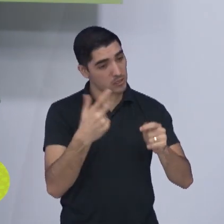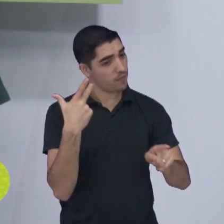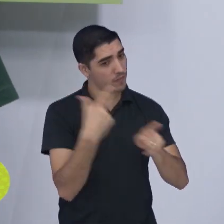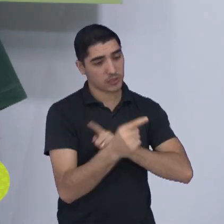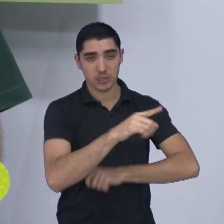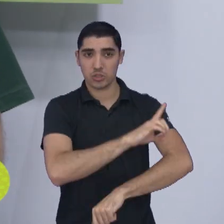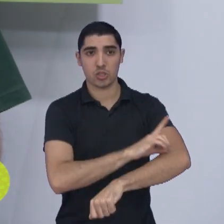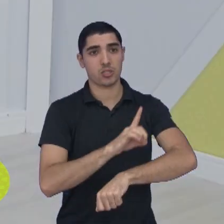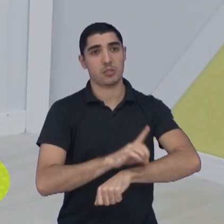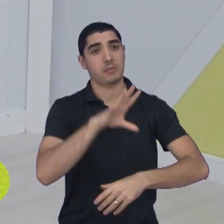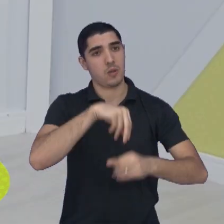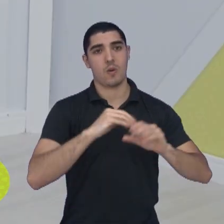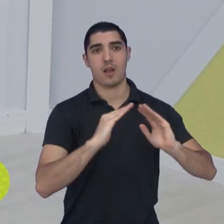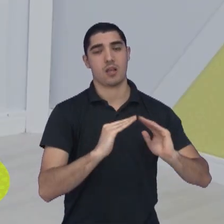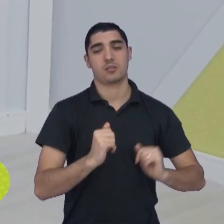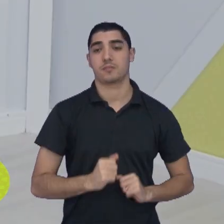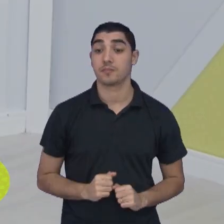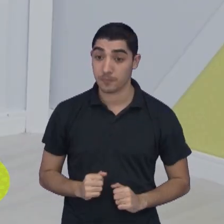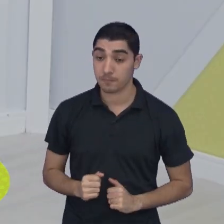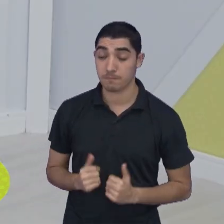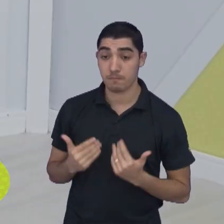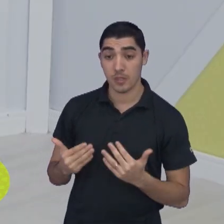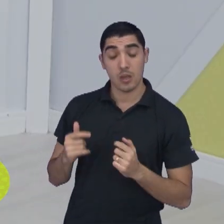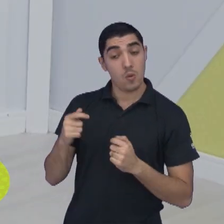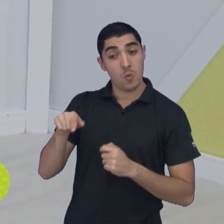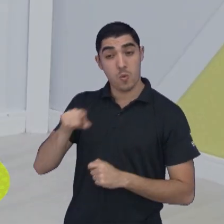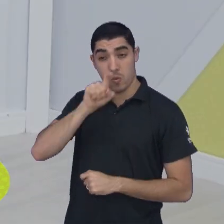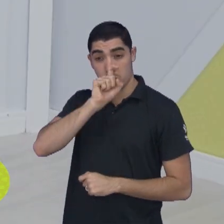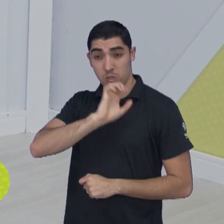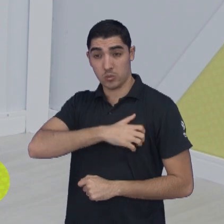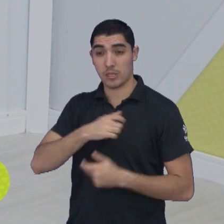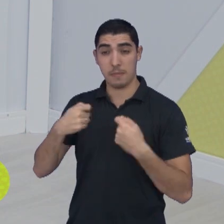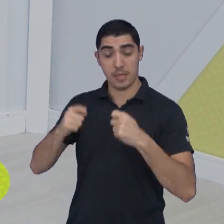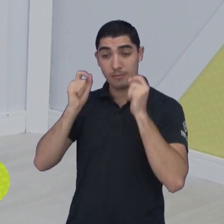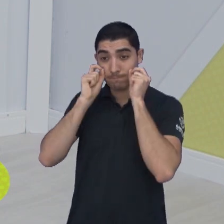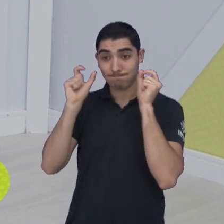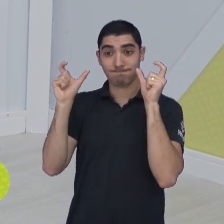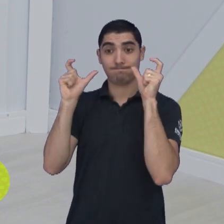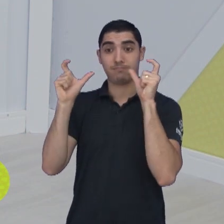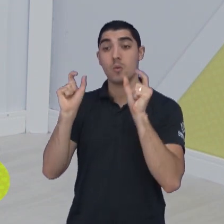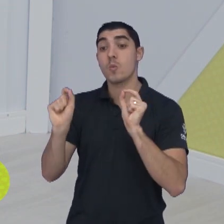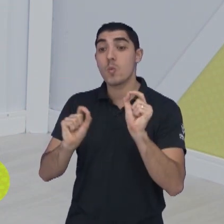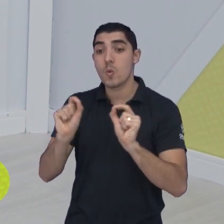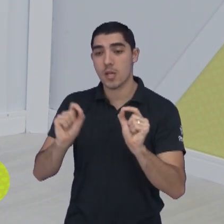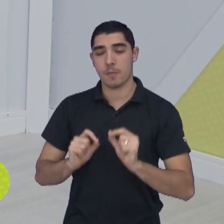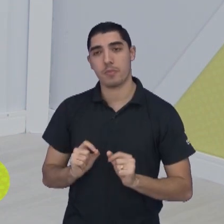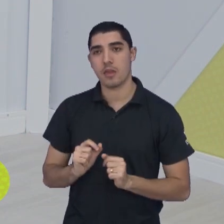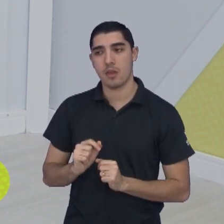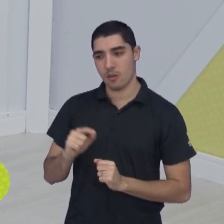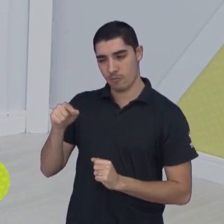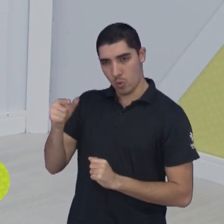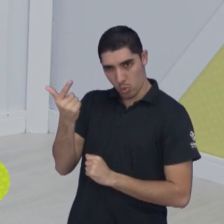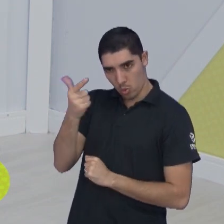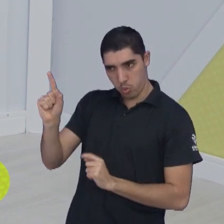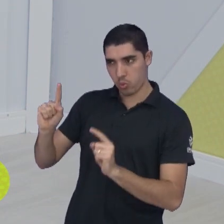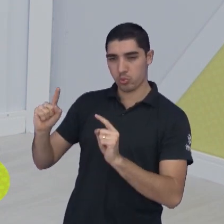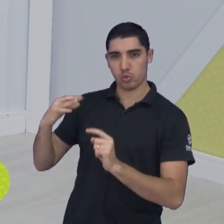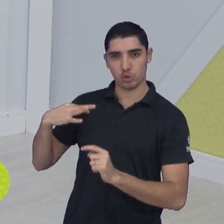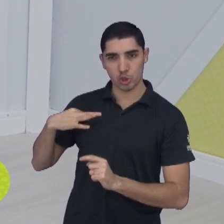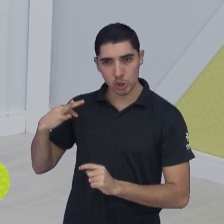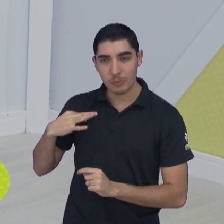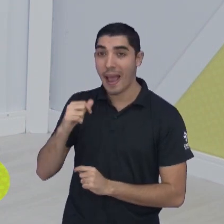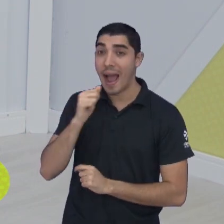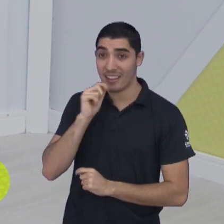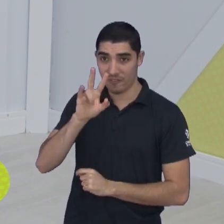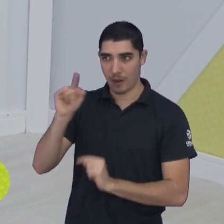não vem fazendo. O que serve de alento aí para o São José, alento entre aspas, né? Que todos esses próximos adversários que o São José vai ter pela